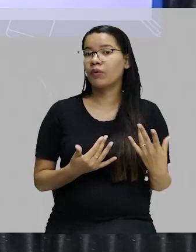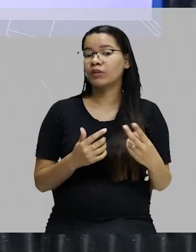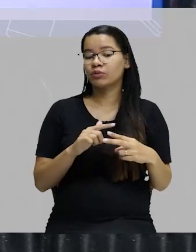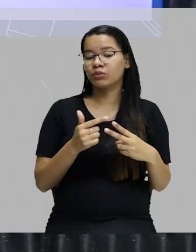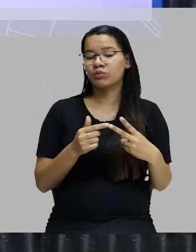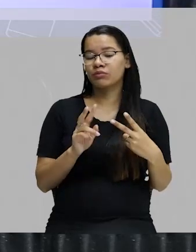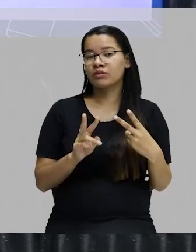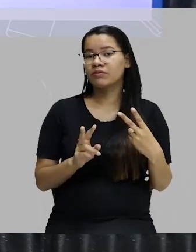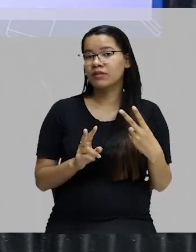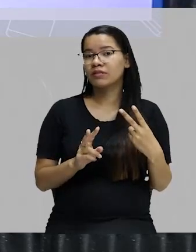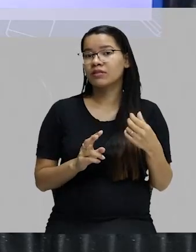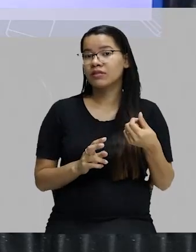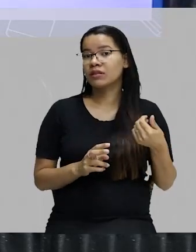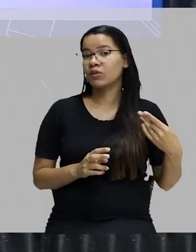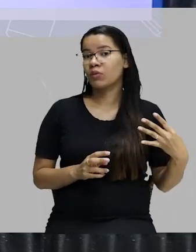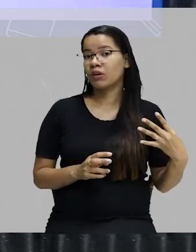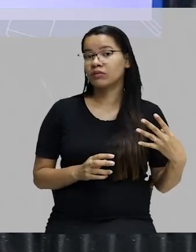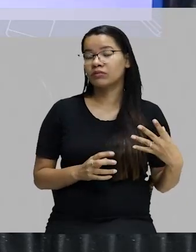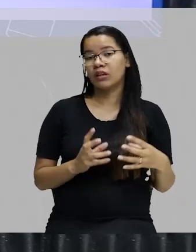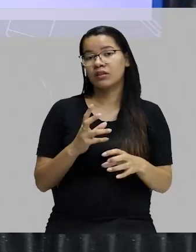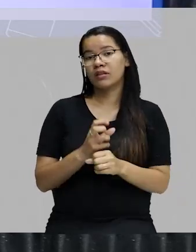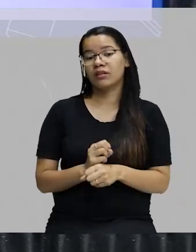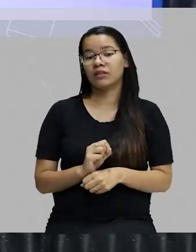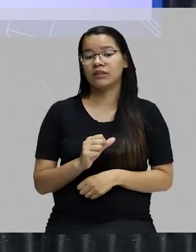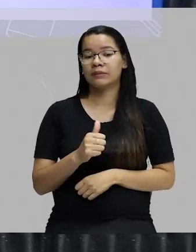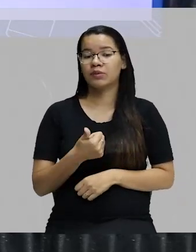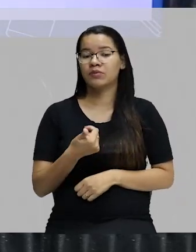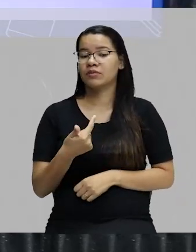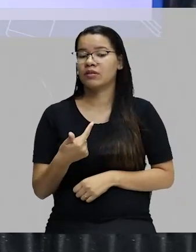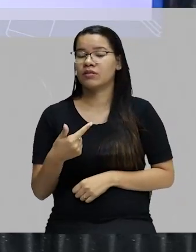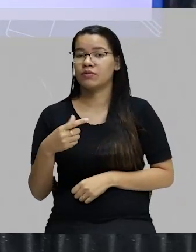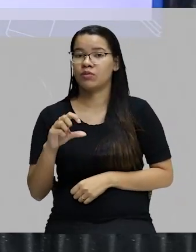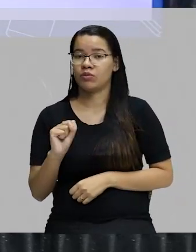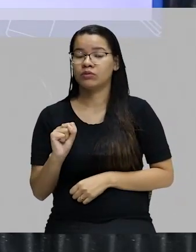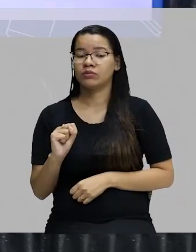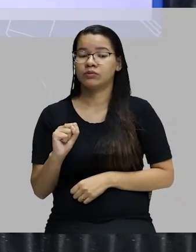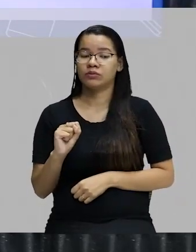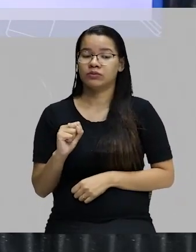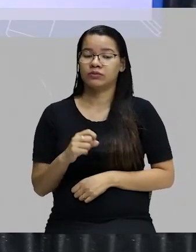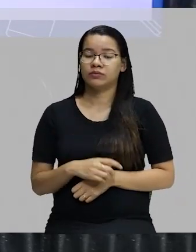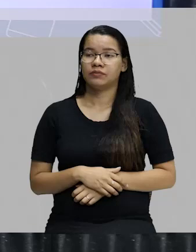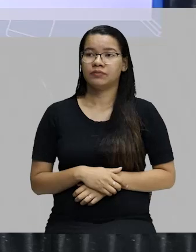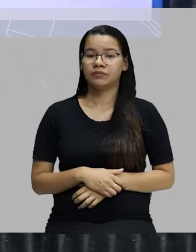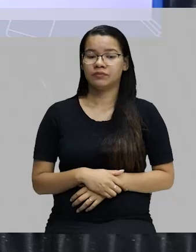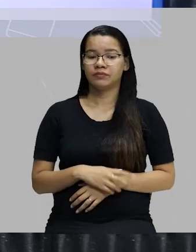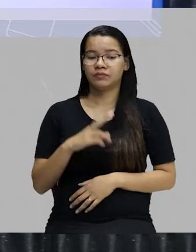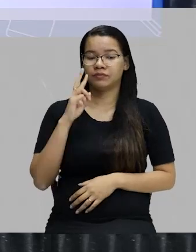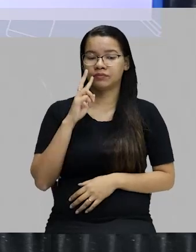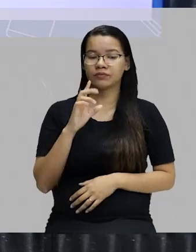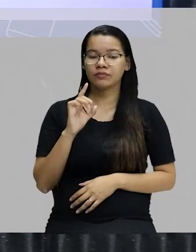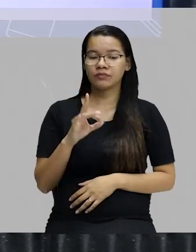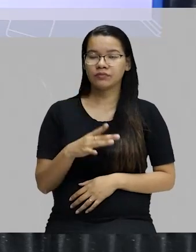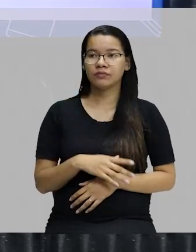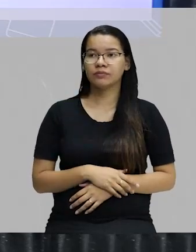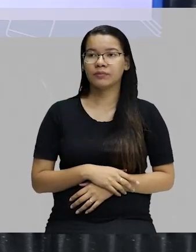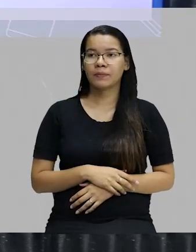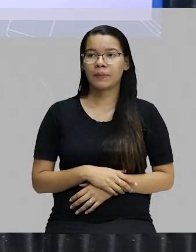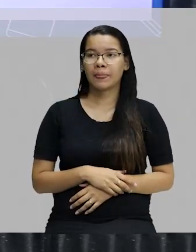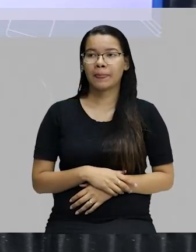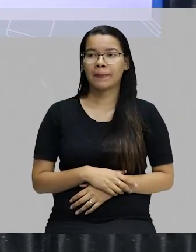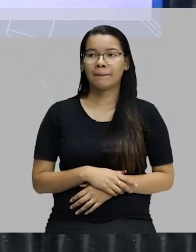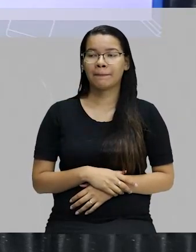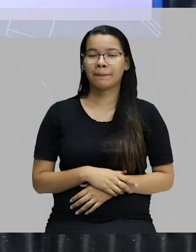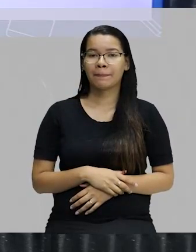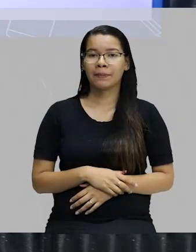E sequência baseada agora na multiplicação por 2, como eu disse para você, o dobro. Olha só, 2, que é o